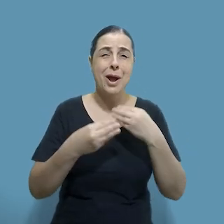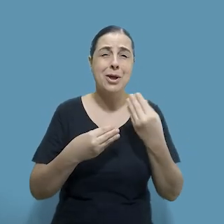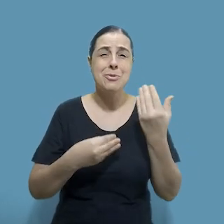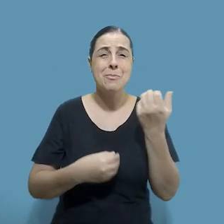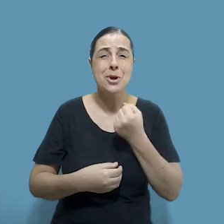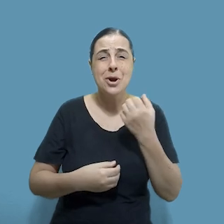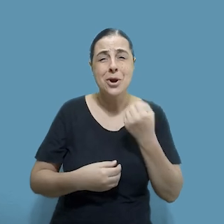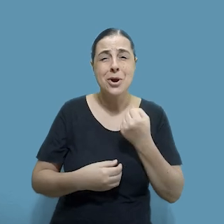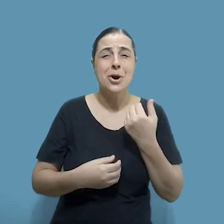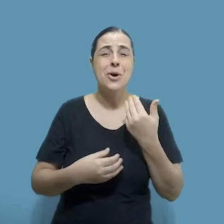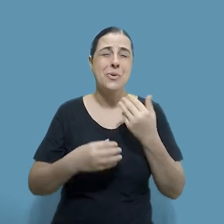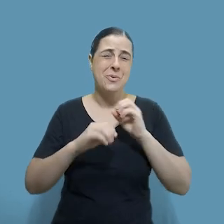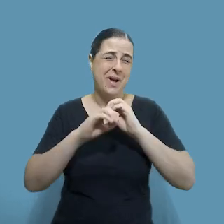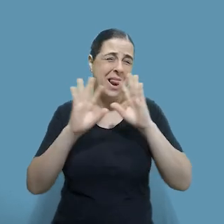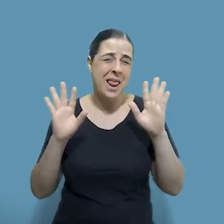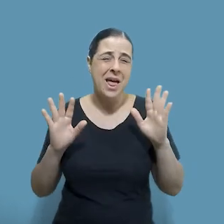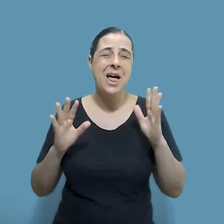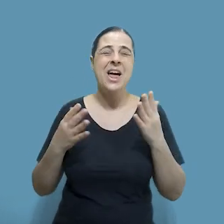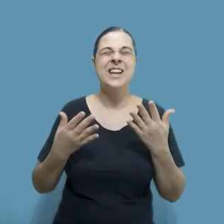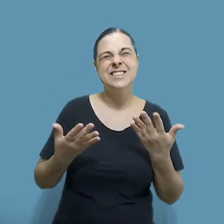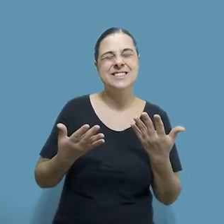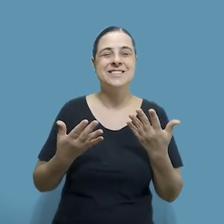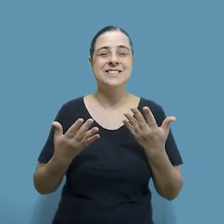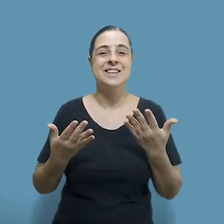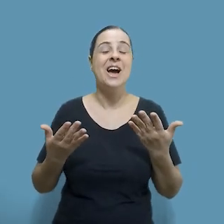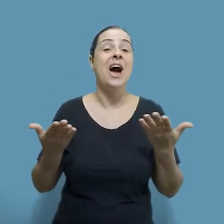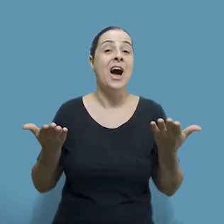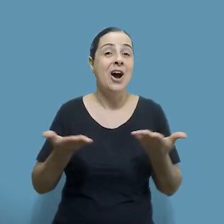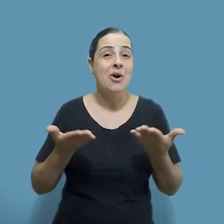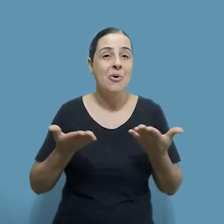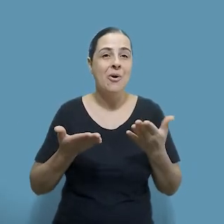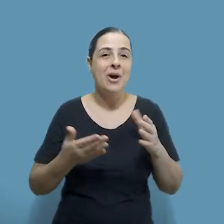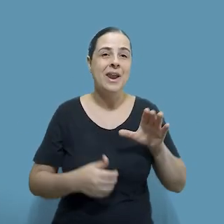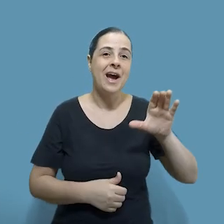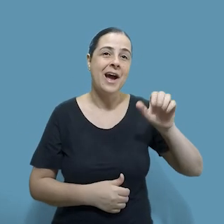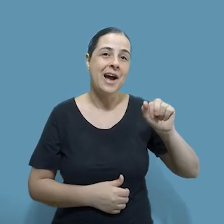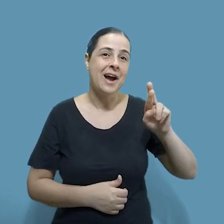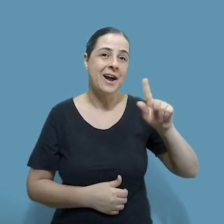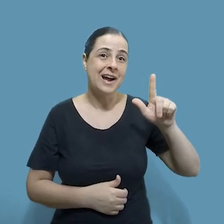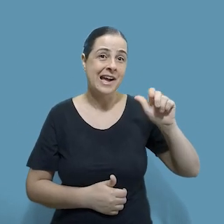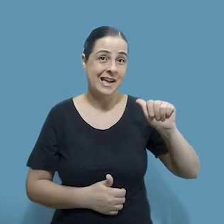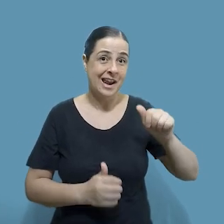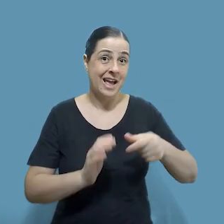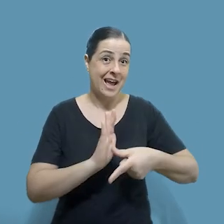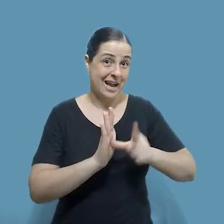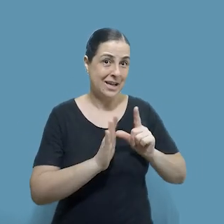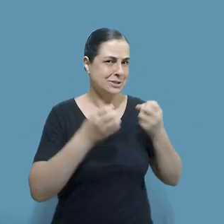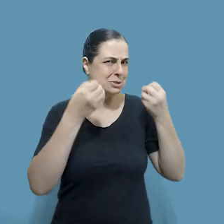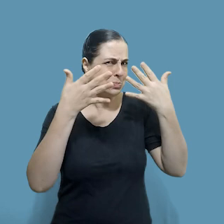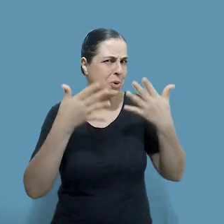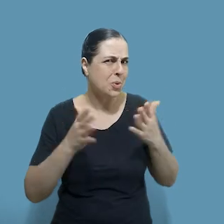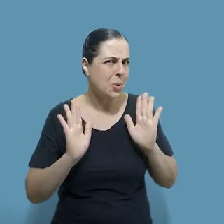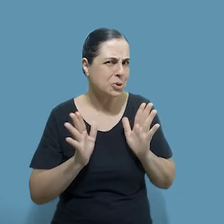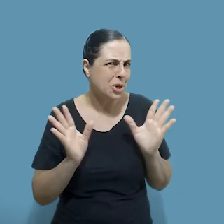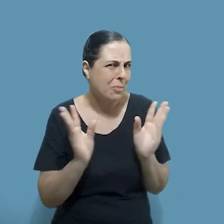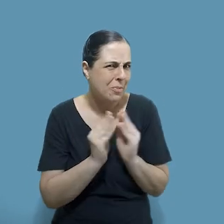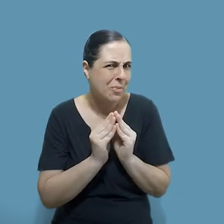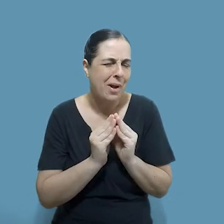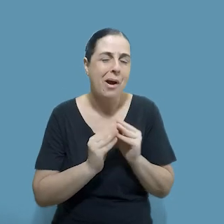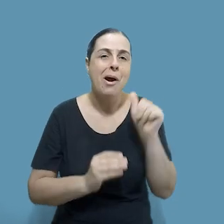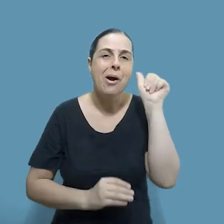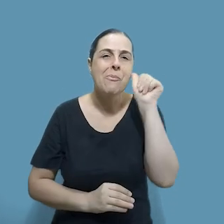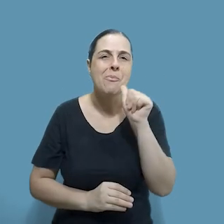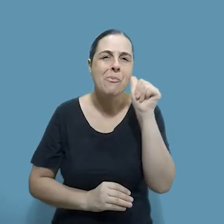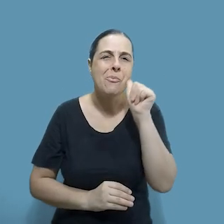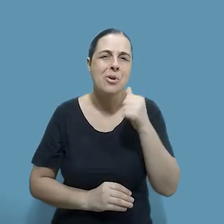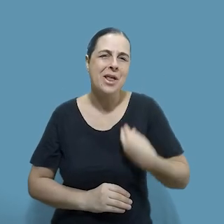castanhos. E hoje o nosso papo, como a Cá já antecipou, uma mulher incrível que a gente admira demais e